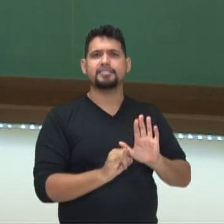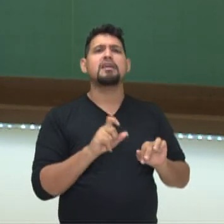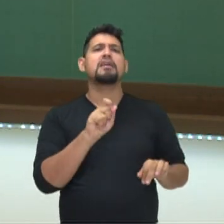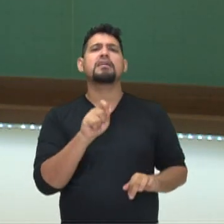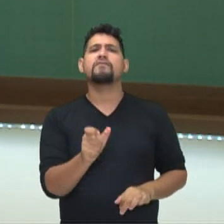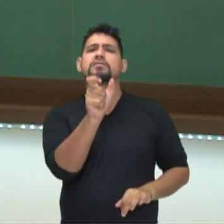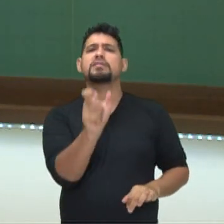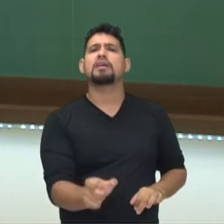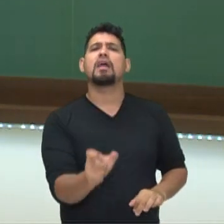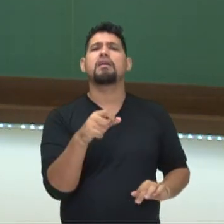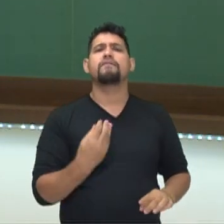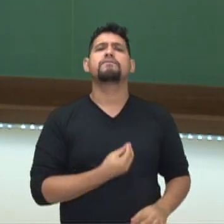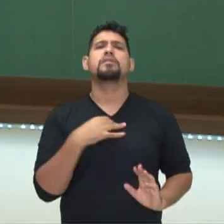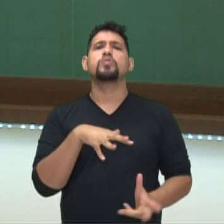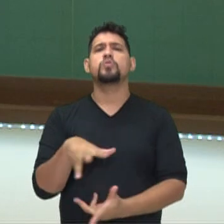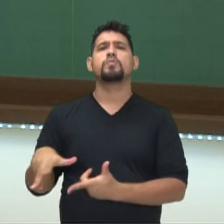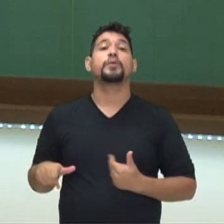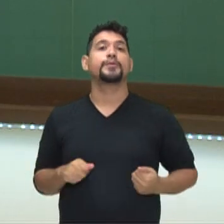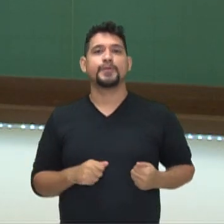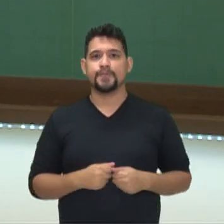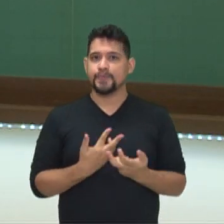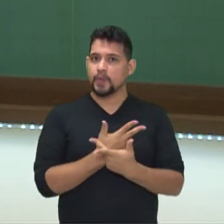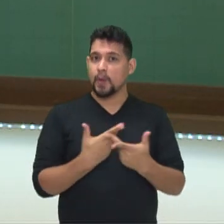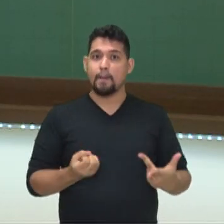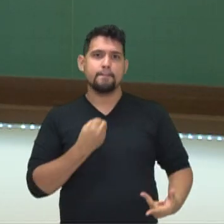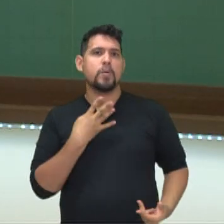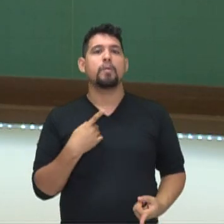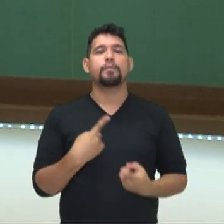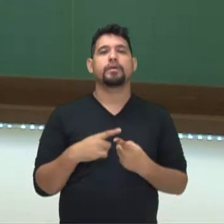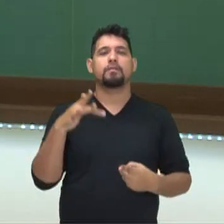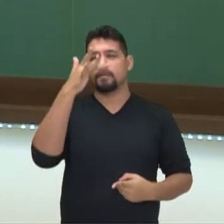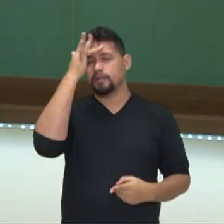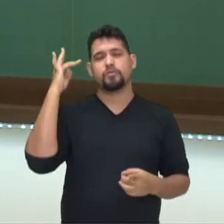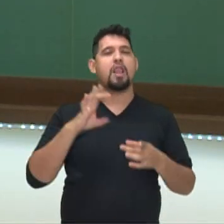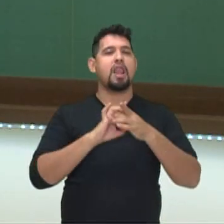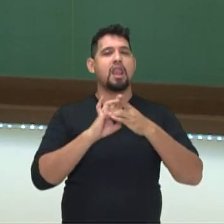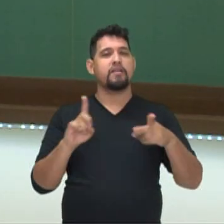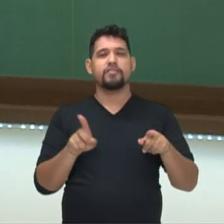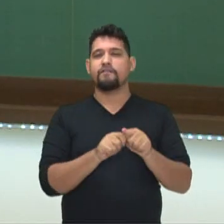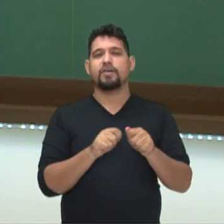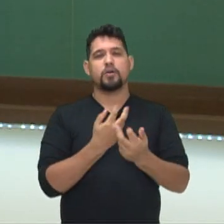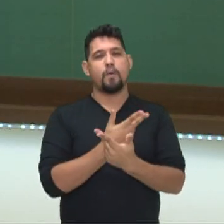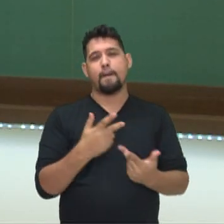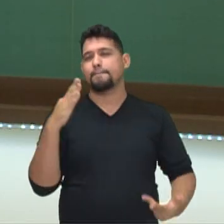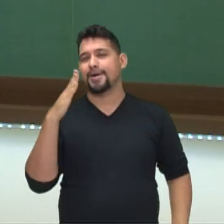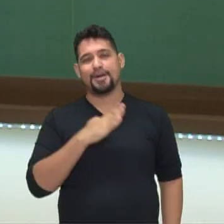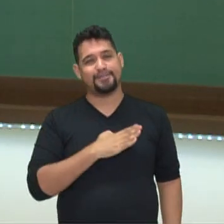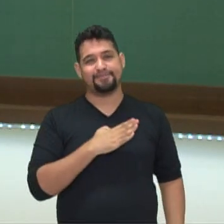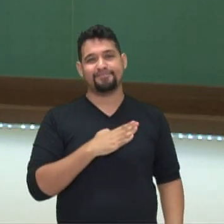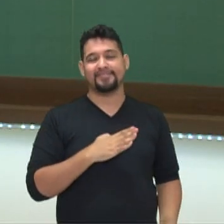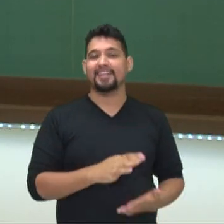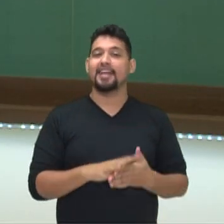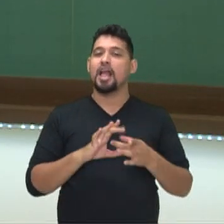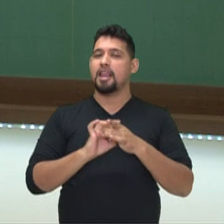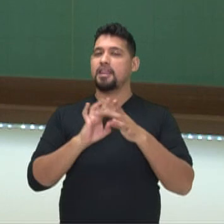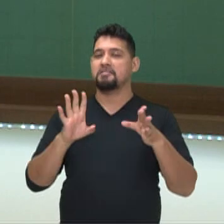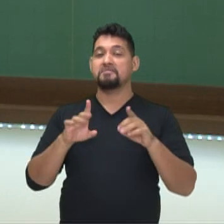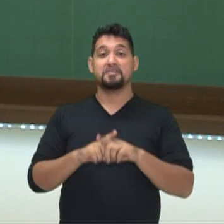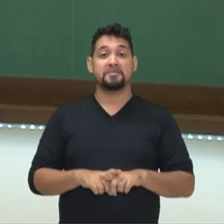você quer ser no mundo. Bondade, porque uma pessoa livre não faz mal para os outros, então bondade e